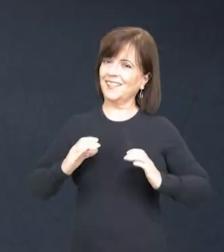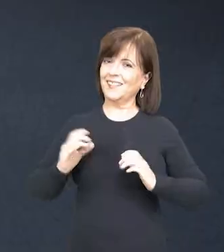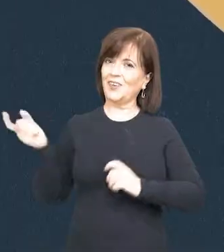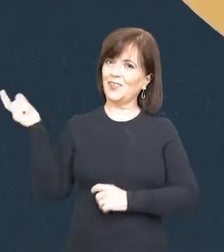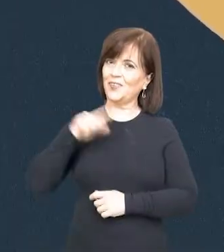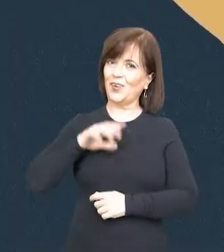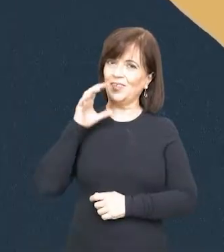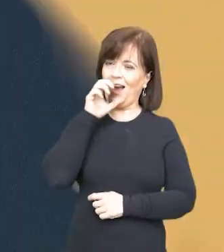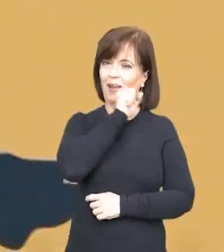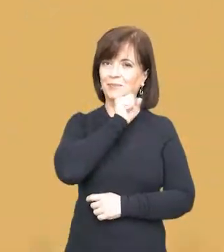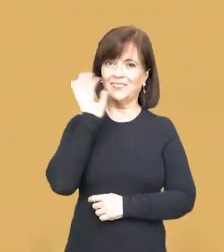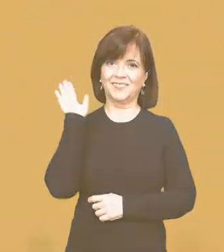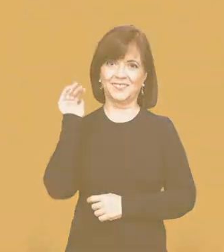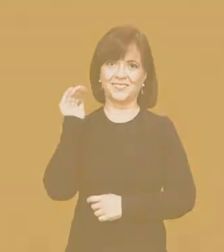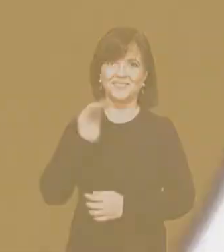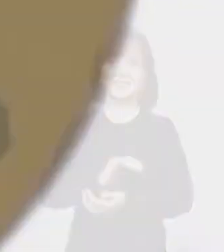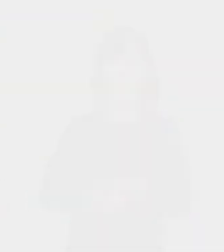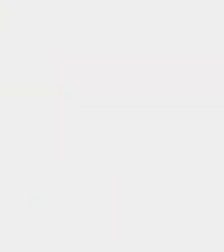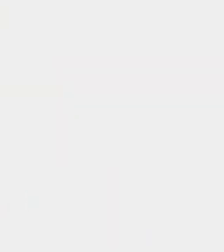já.